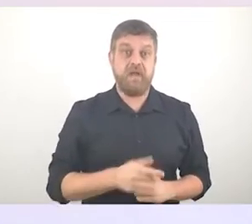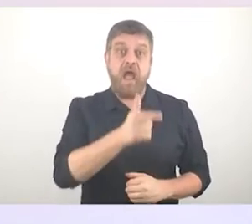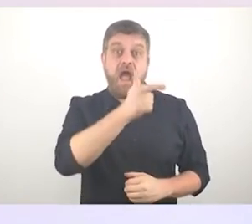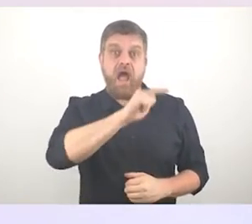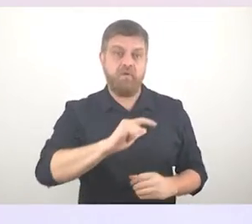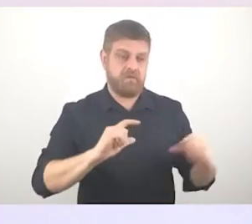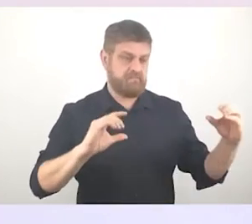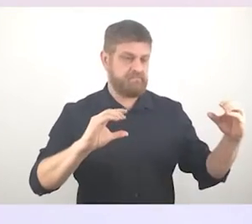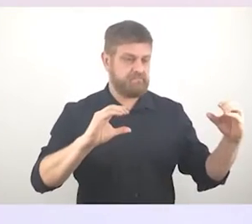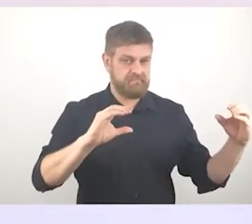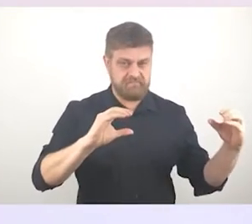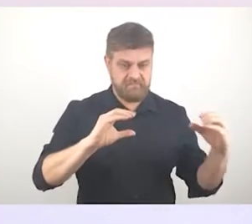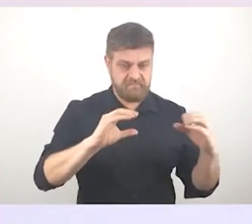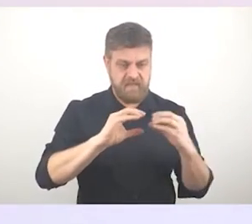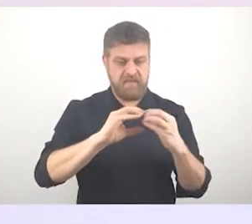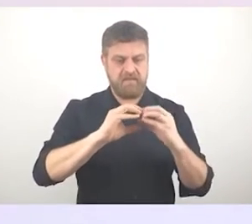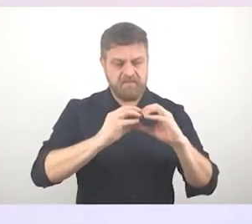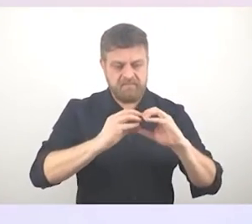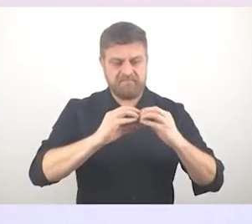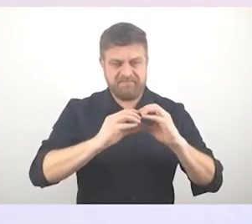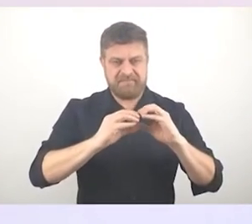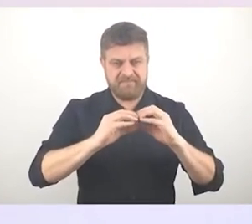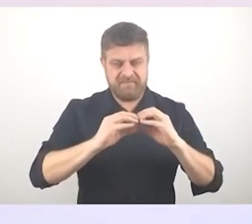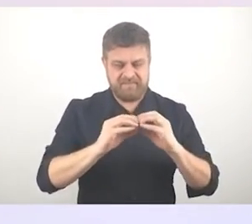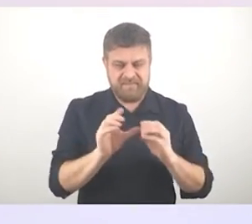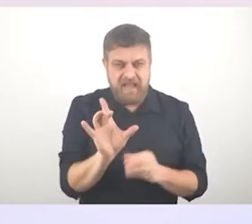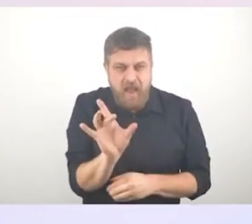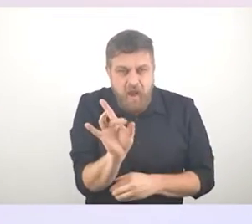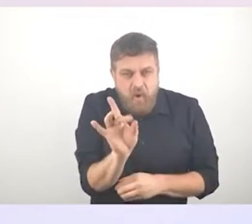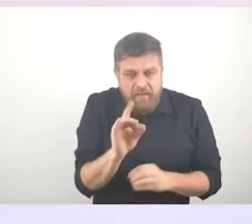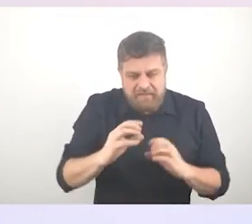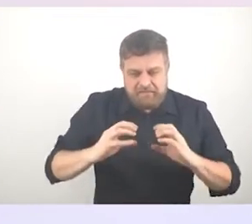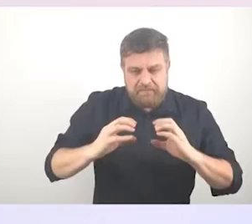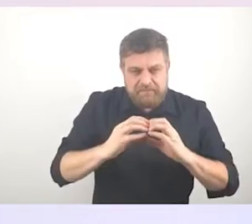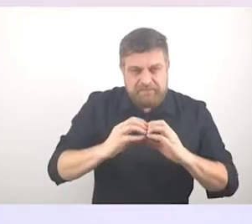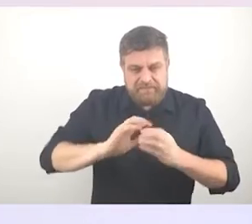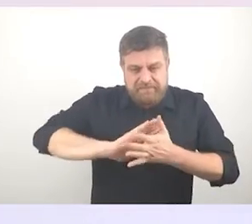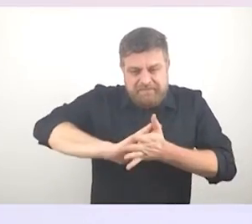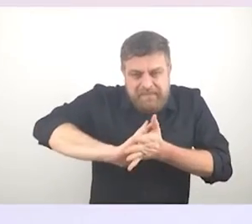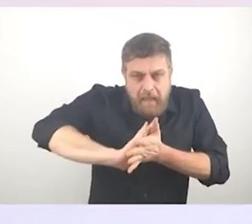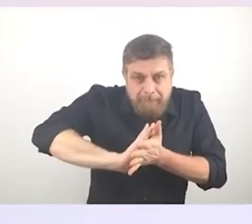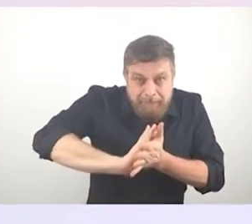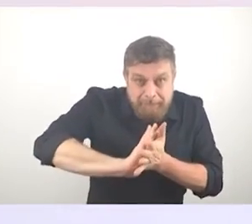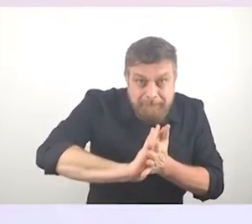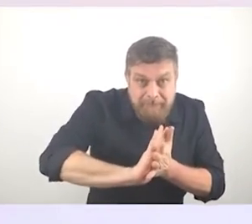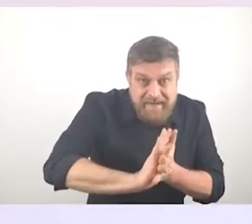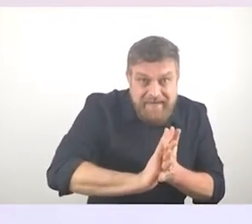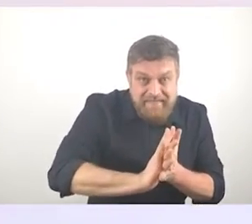e a outra tá aqui fora. A gente vai encaixar ela aqui apertando bem.